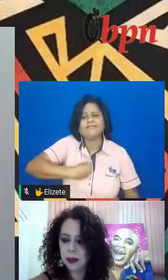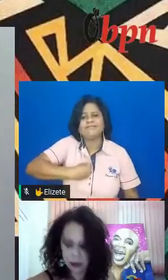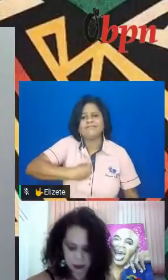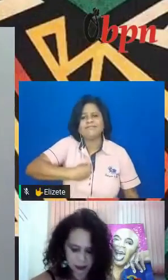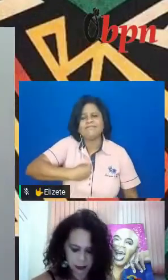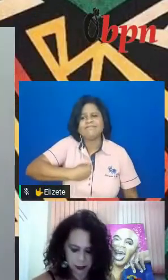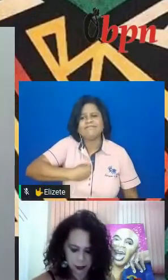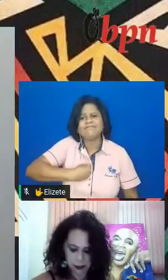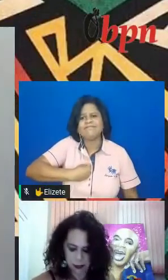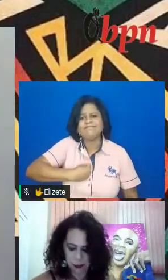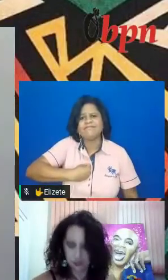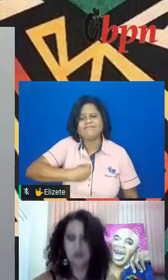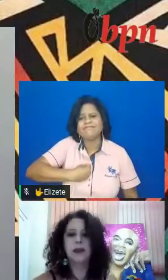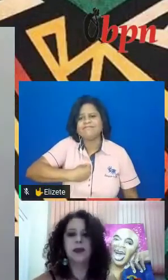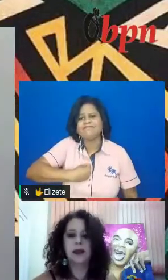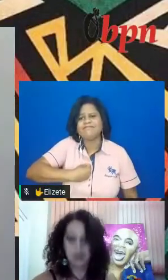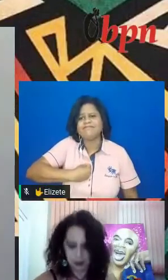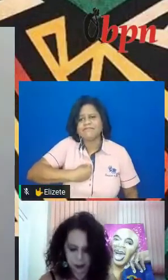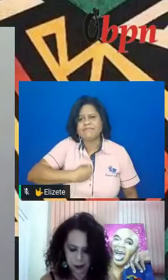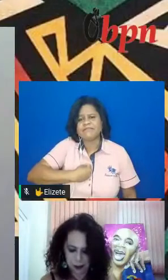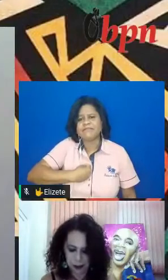sem vitalidade, tão